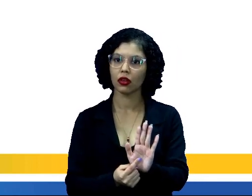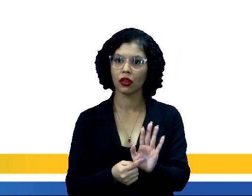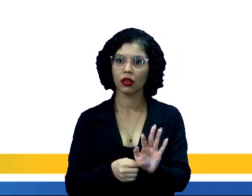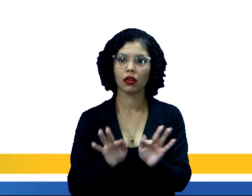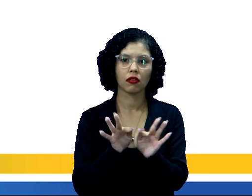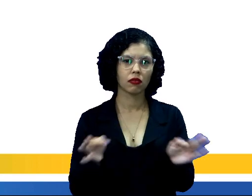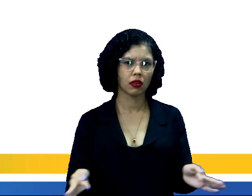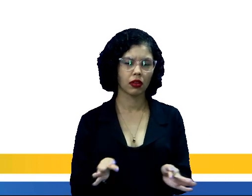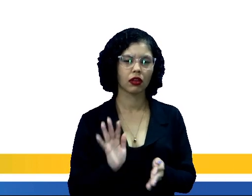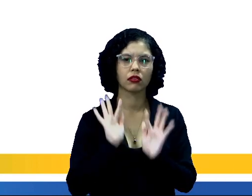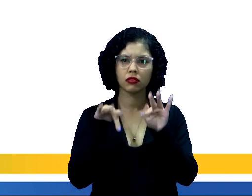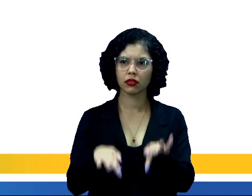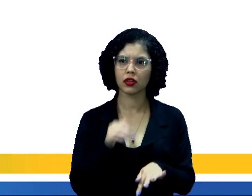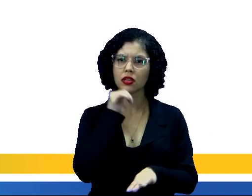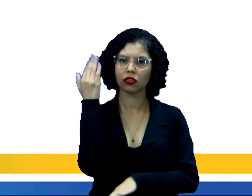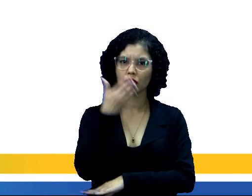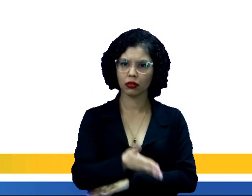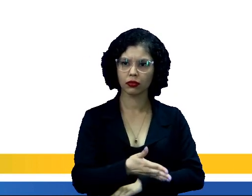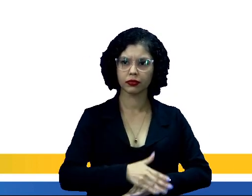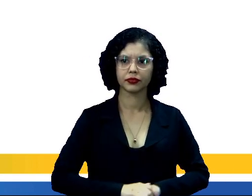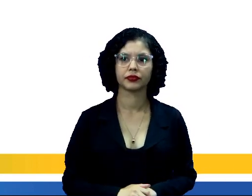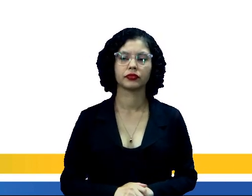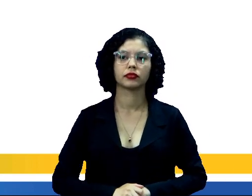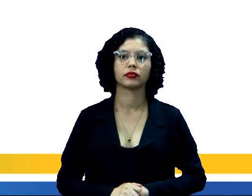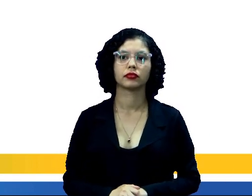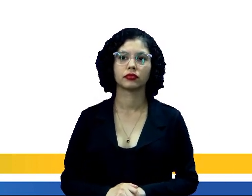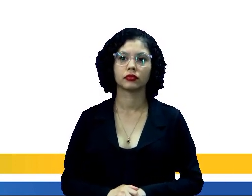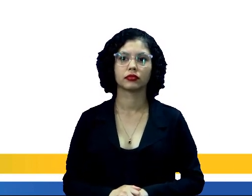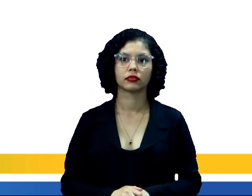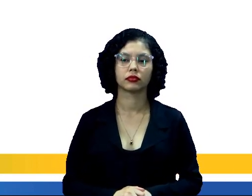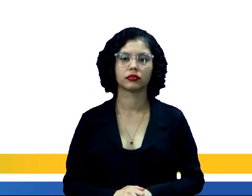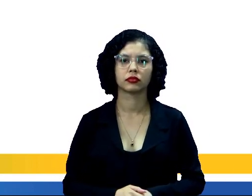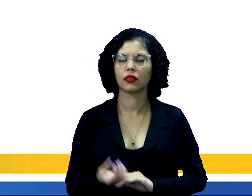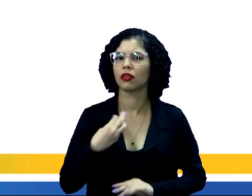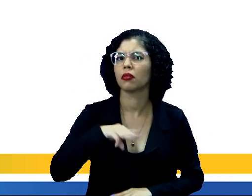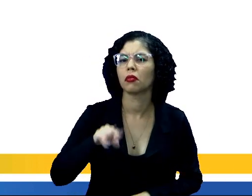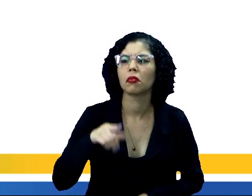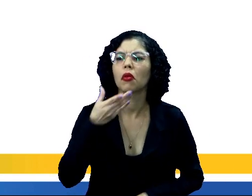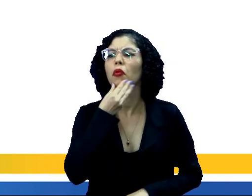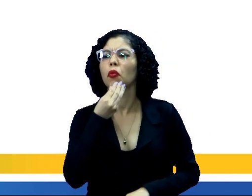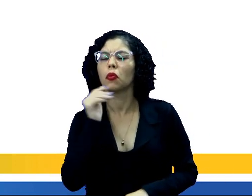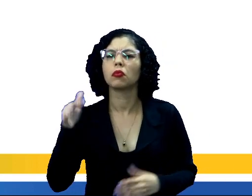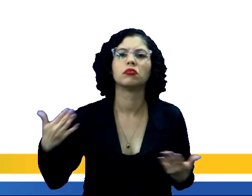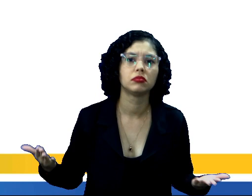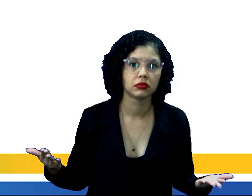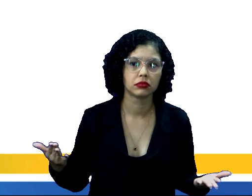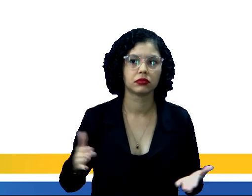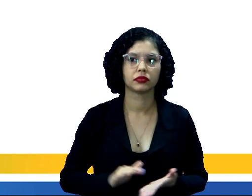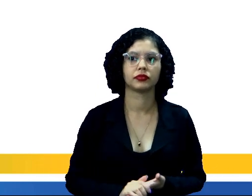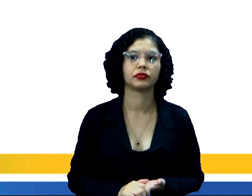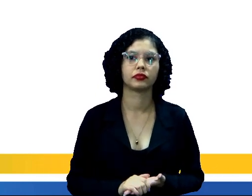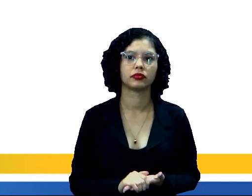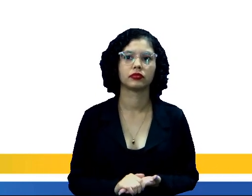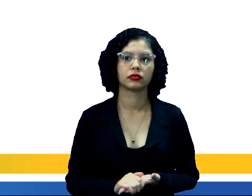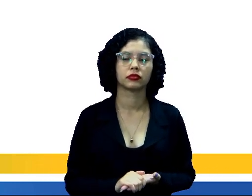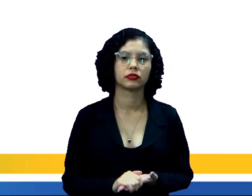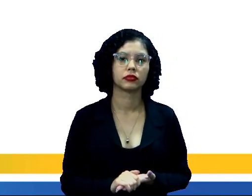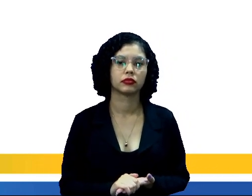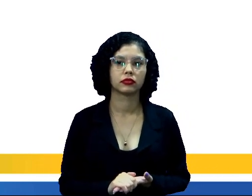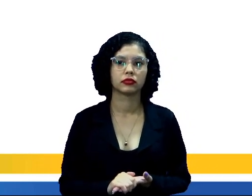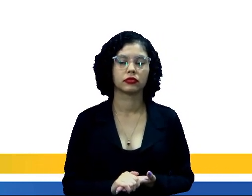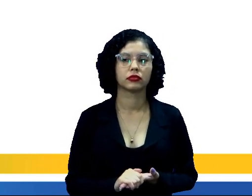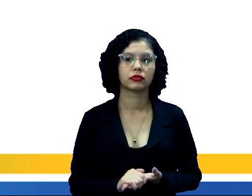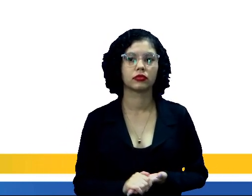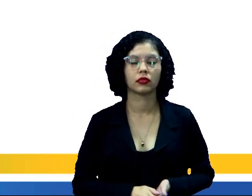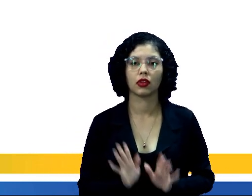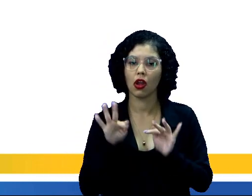oração interrogativa direta. Who's that man? Quem é aquele homem? Jenny asked.